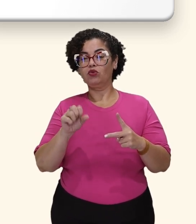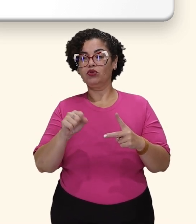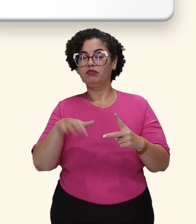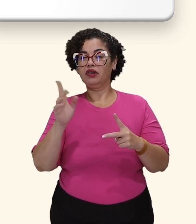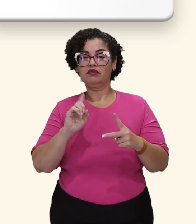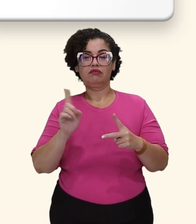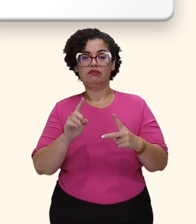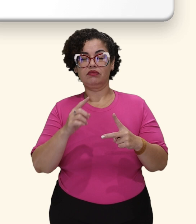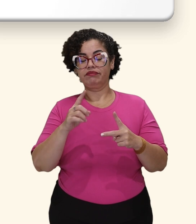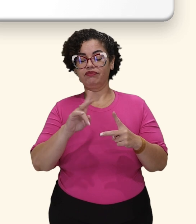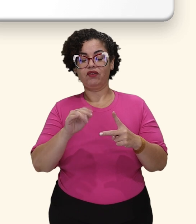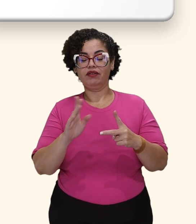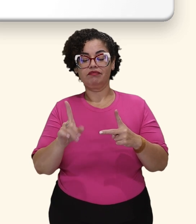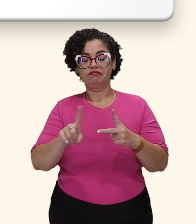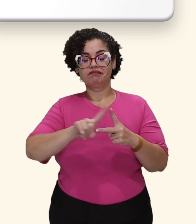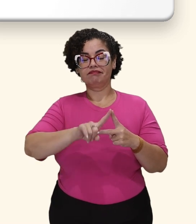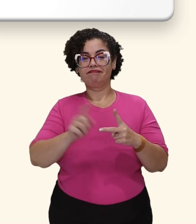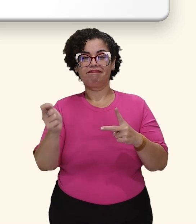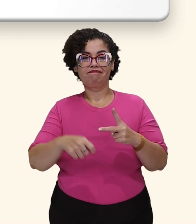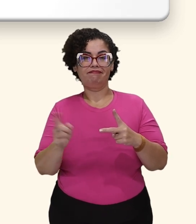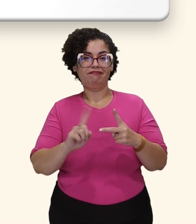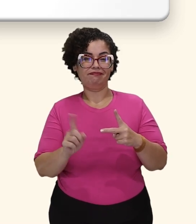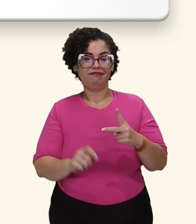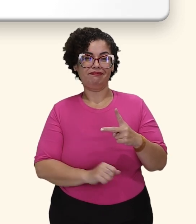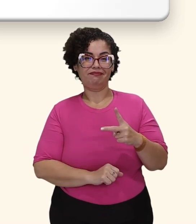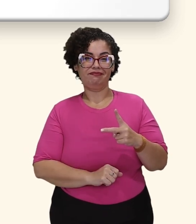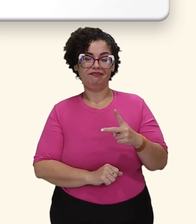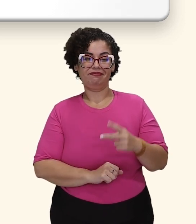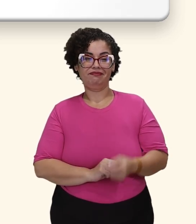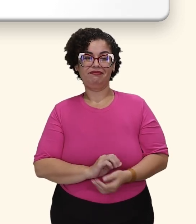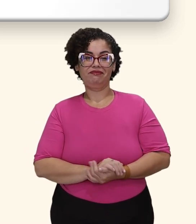obtuso. Senão a figura não vai fechar.